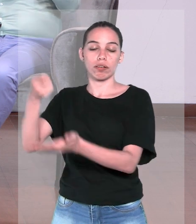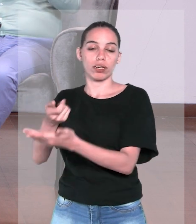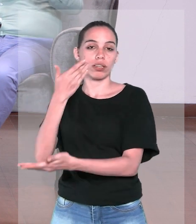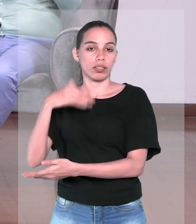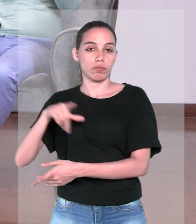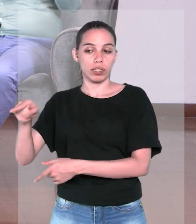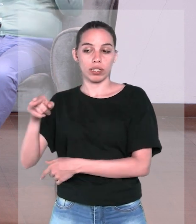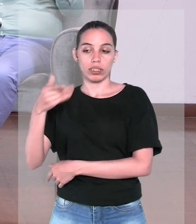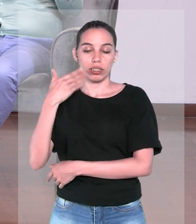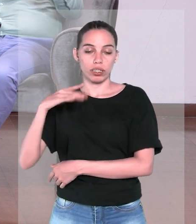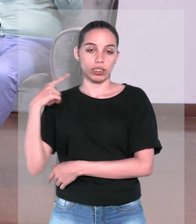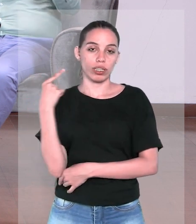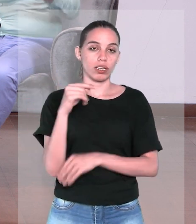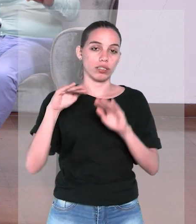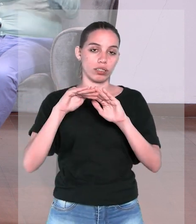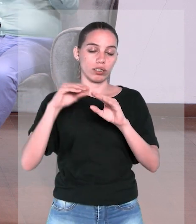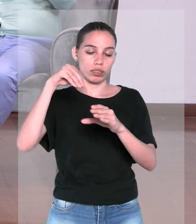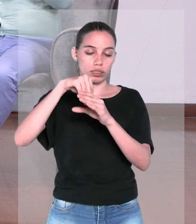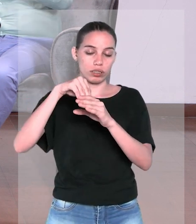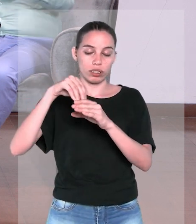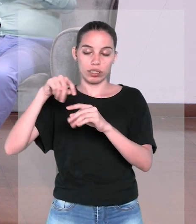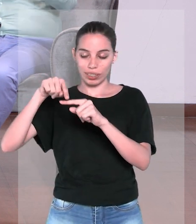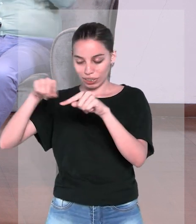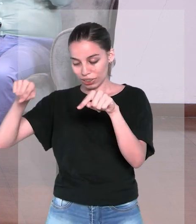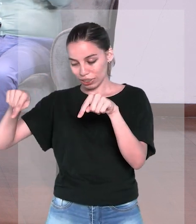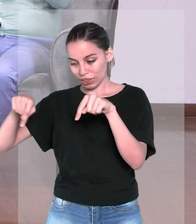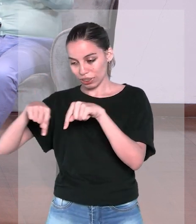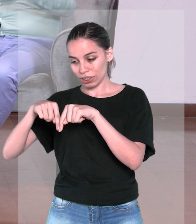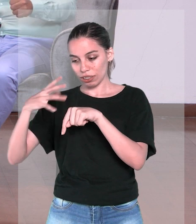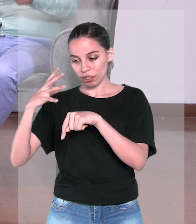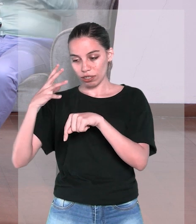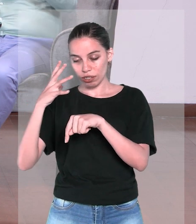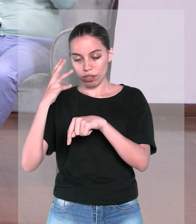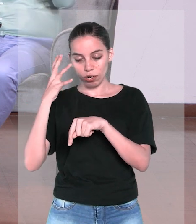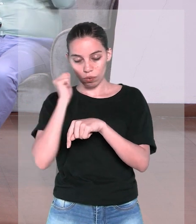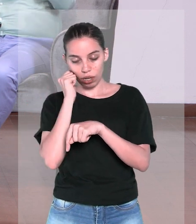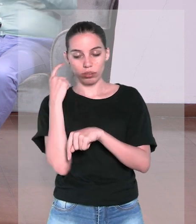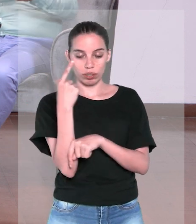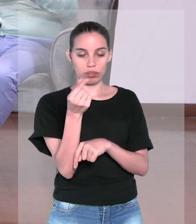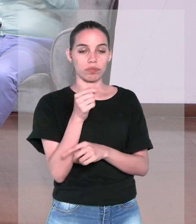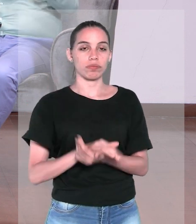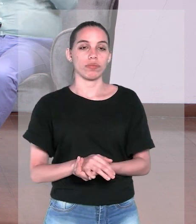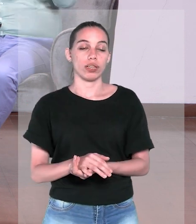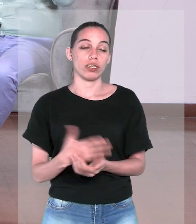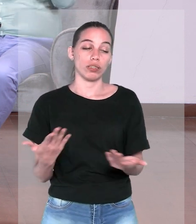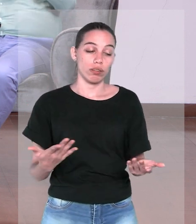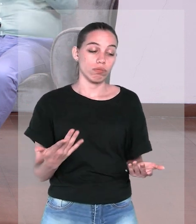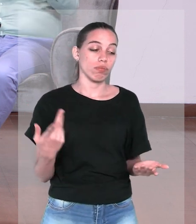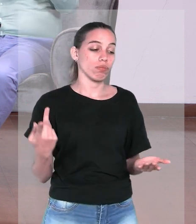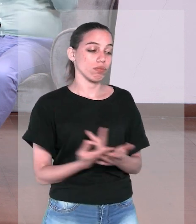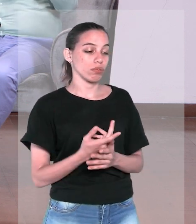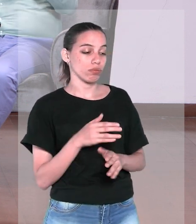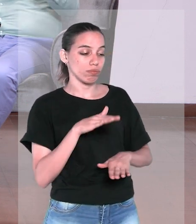países com os quais eu mantenho contato. No meu livro, eu já aponto o Japão, eu aponto a Itália. A Itália